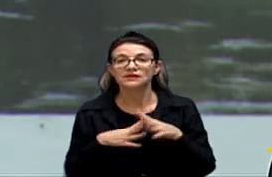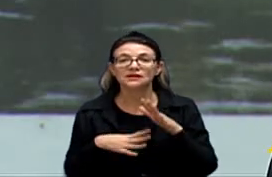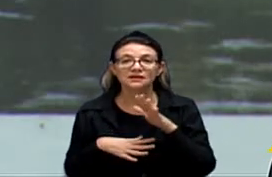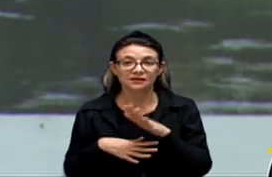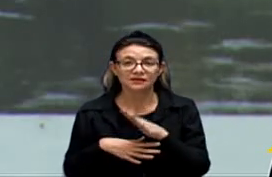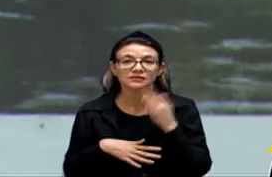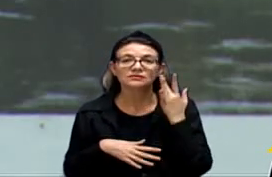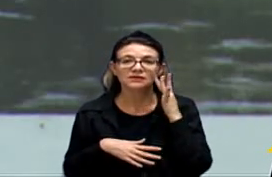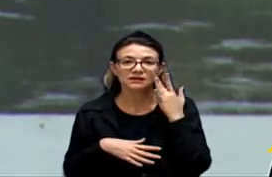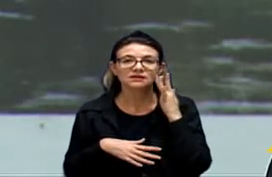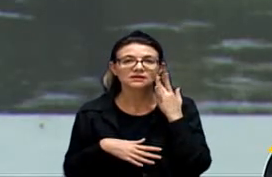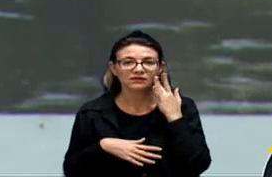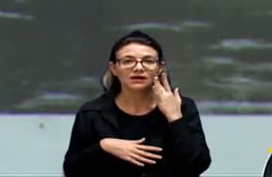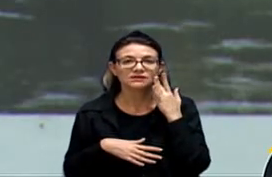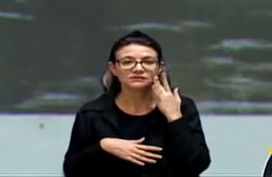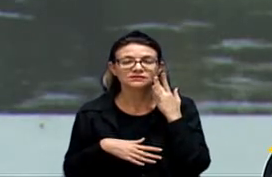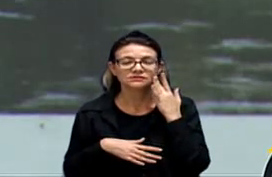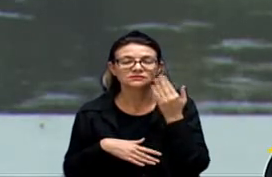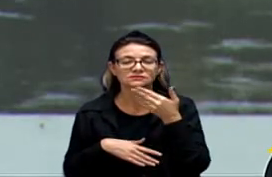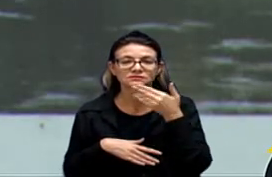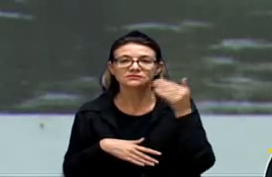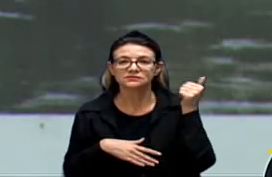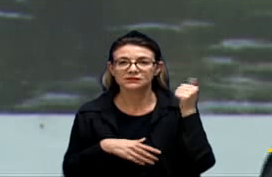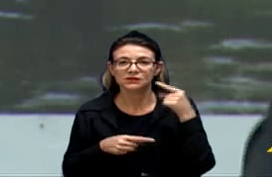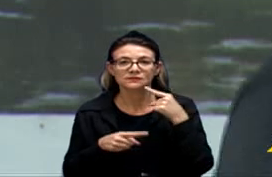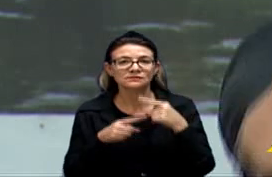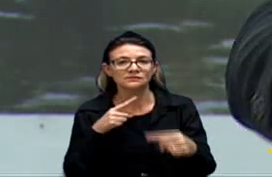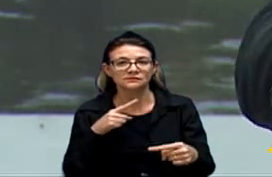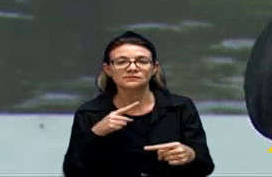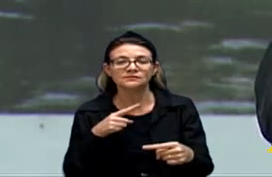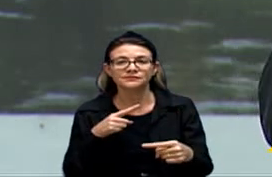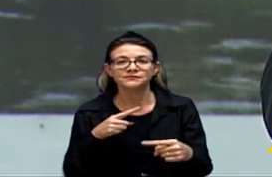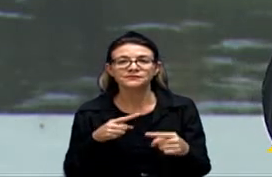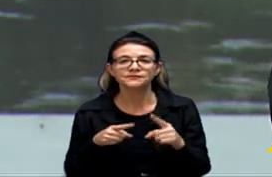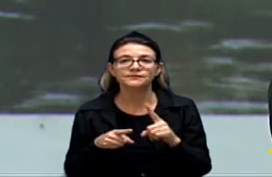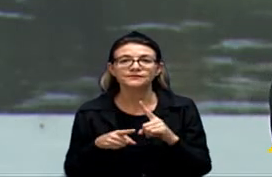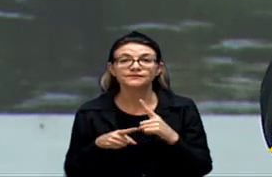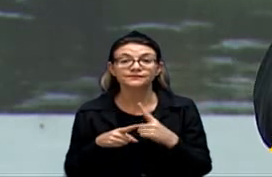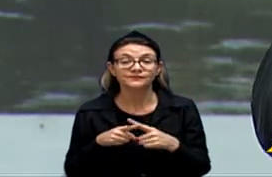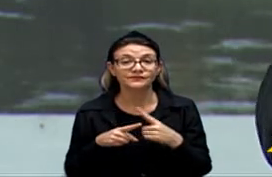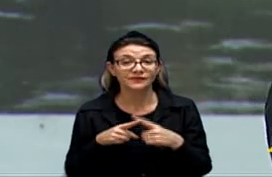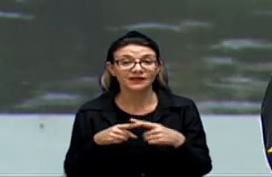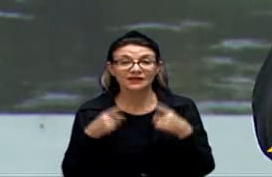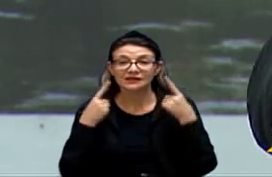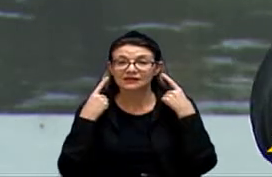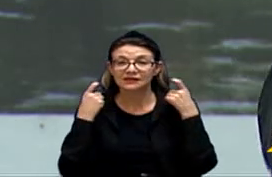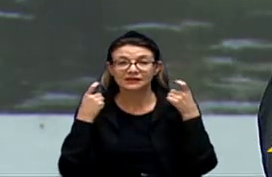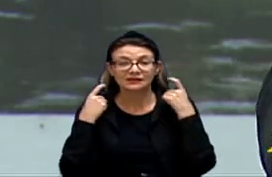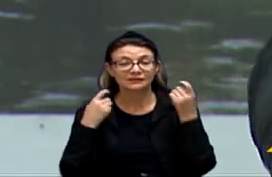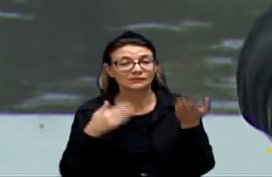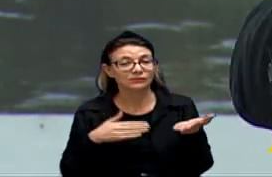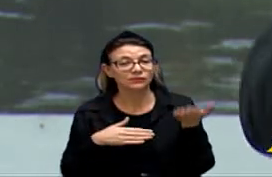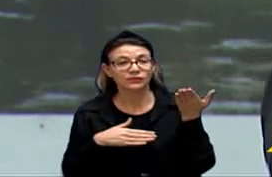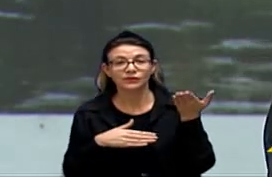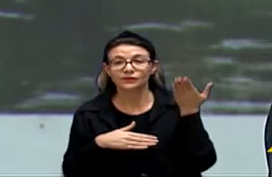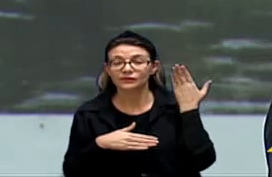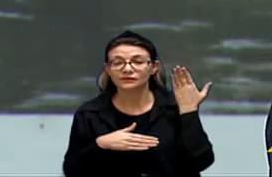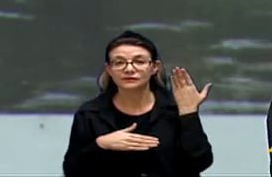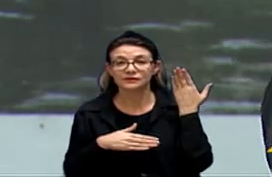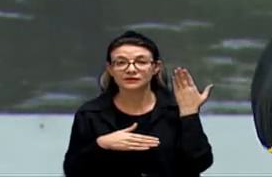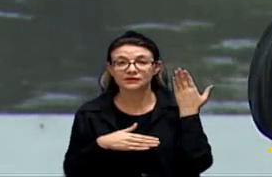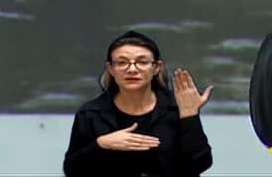eu acho eu acho sim ser útil fazer essa proibição por quê Porque esses barulhos dessas motos Infernais e